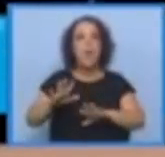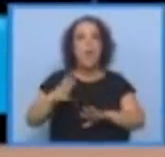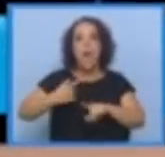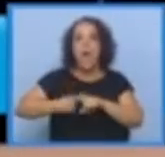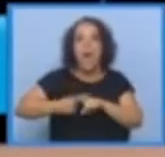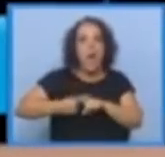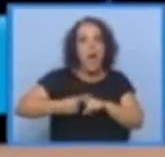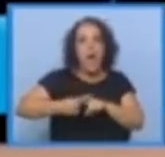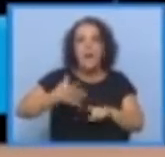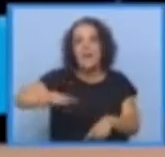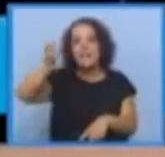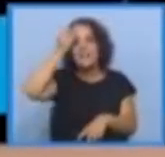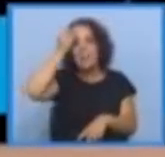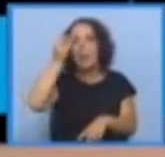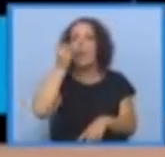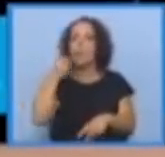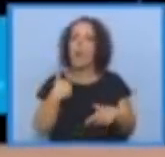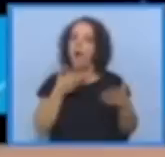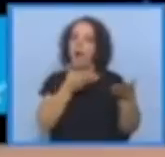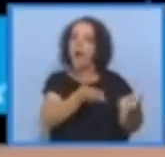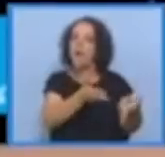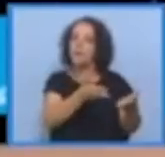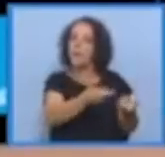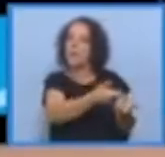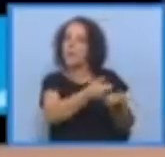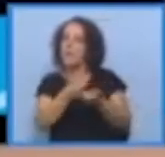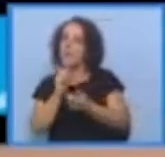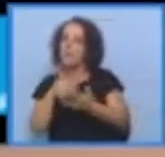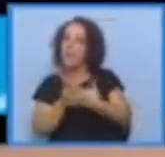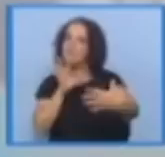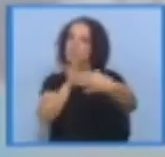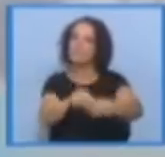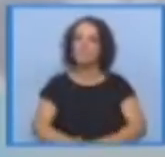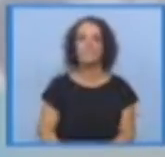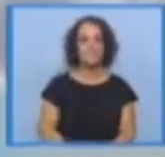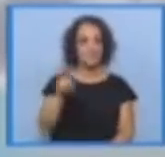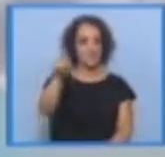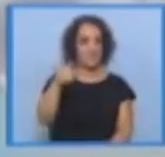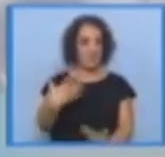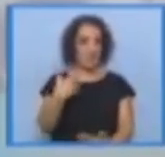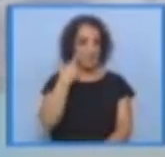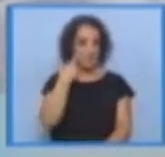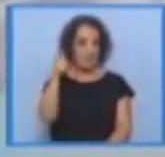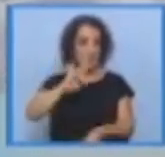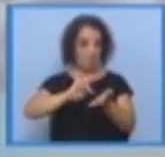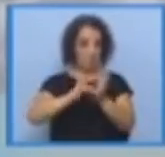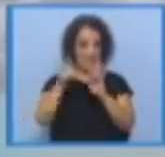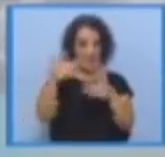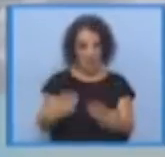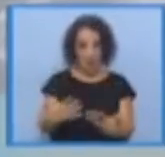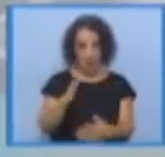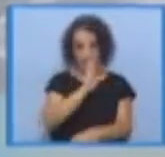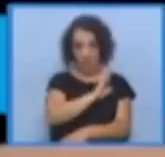infinito. Ora, temos de saber levar essa ânsia de infinito e satisfazer essa ânsia. É o que experimenta também atualmente, pelo que sei, é no Brasil, não é, que